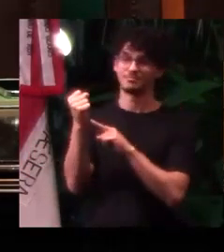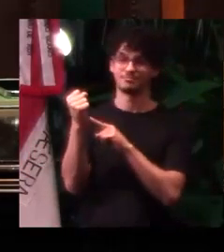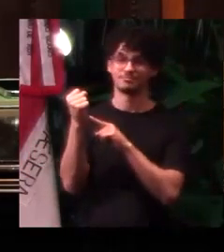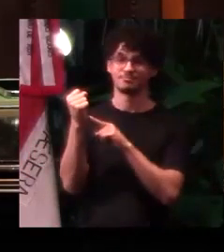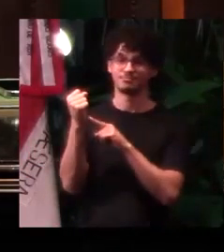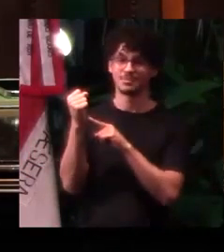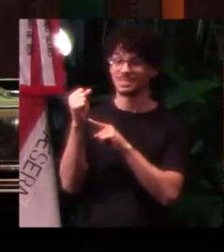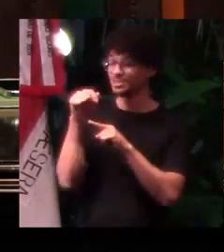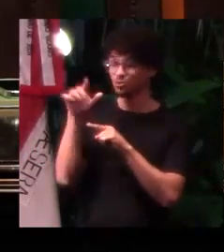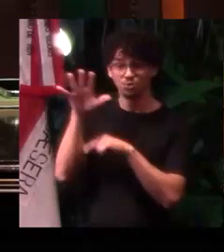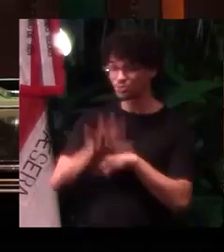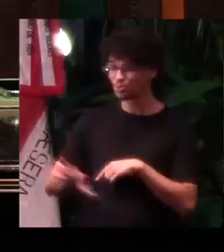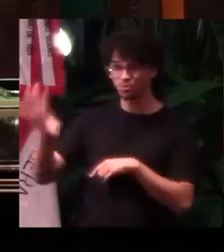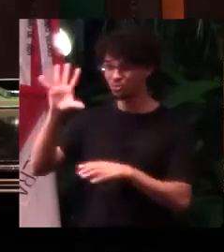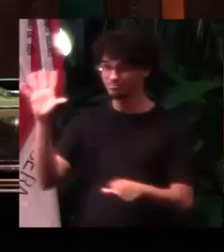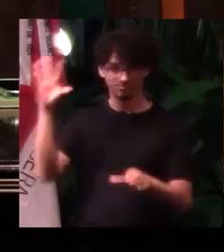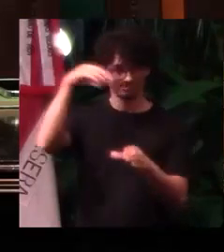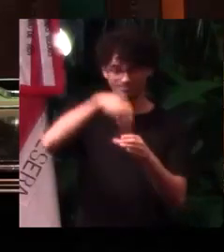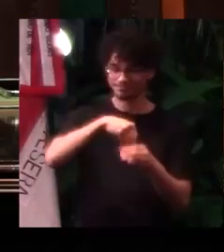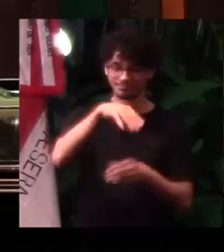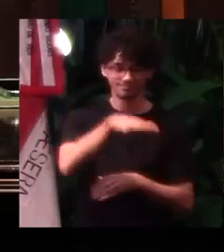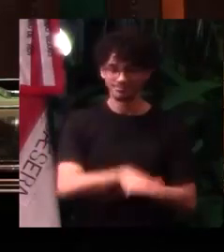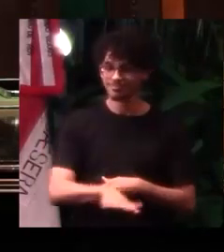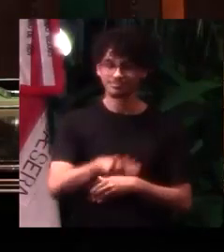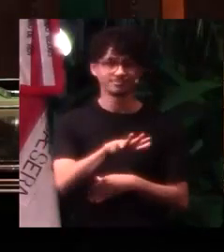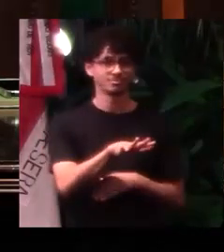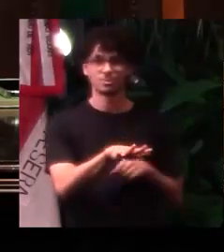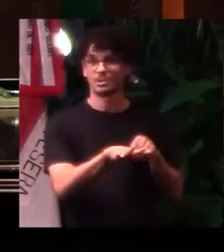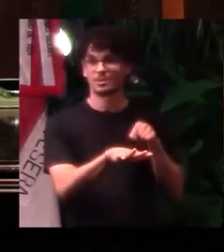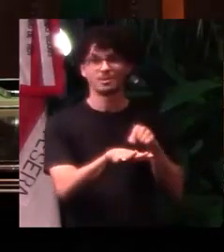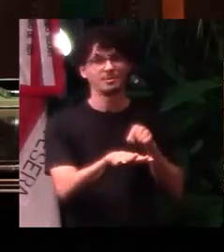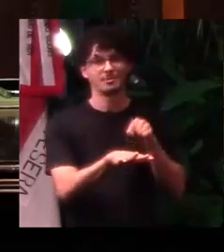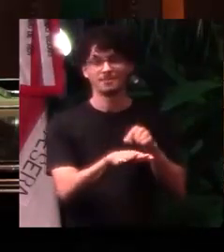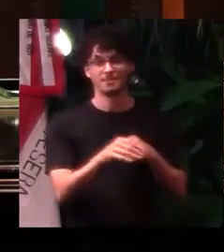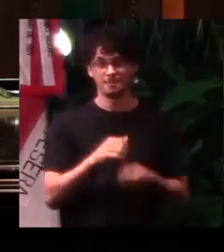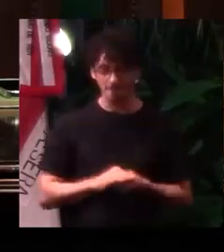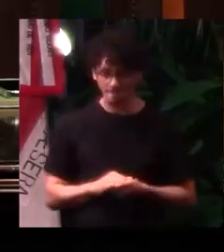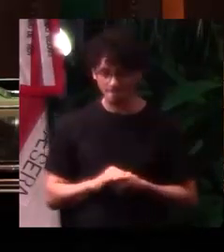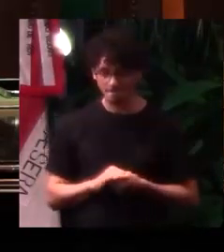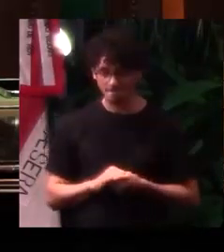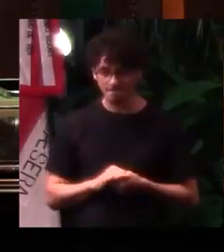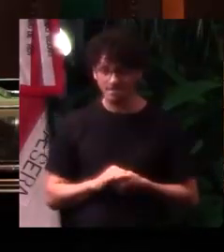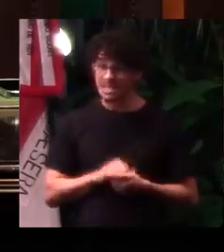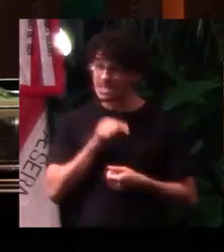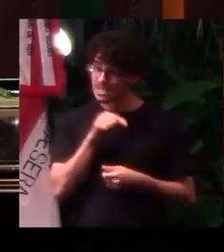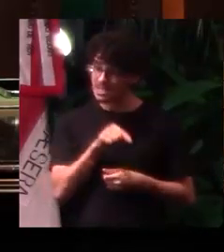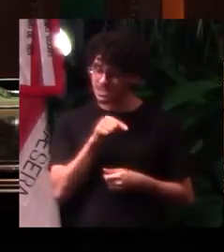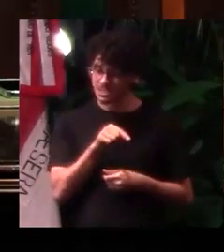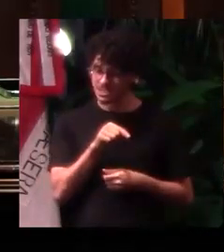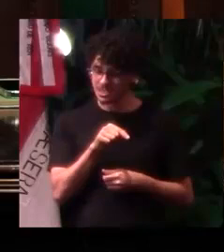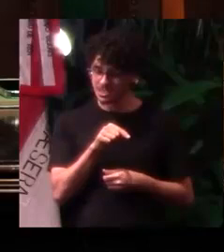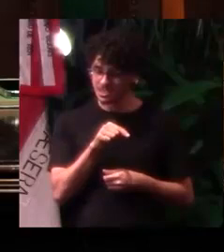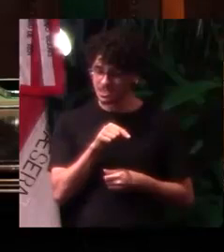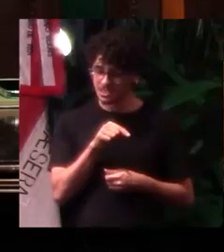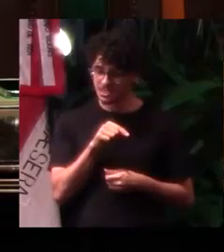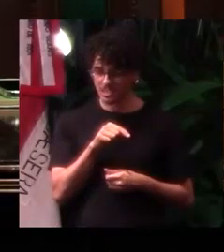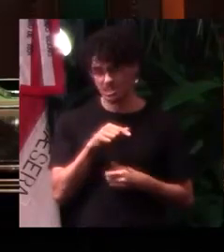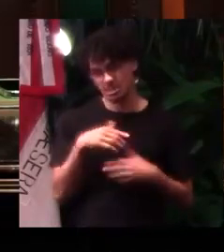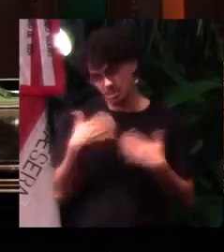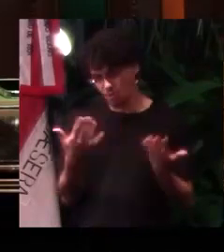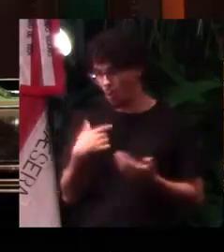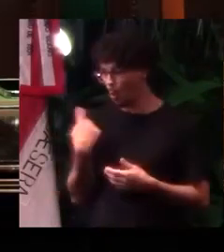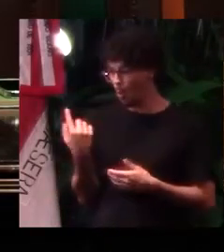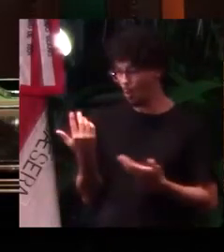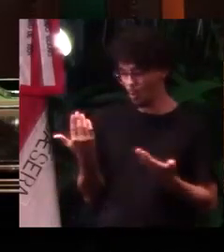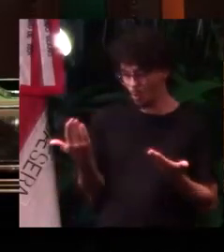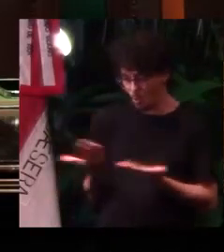Isso está tudo ali. Não é? Isso está tudo ali de forma que nós, lendo o